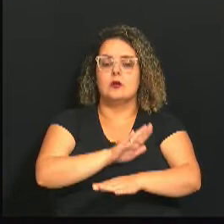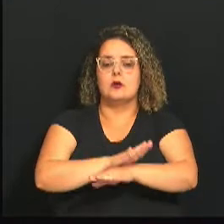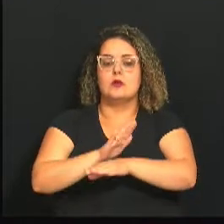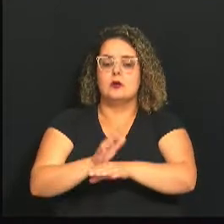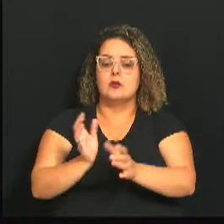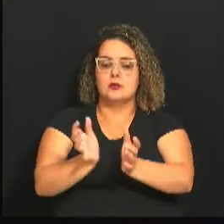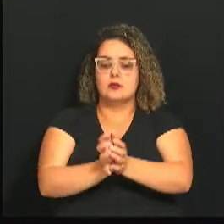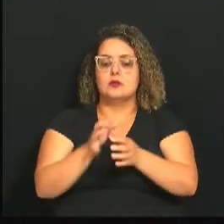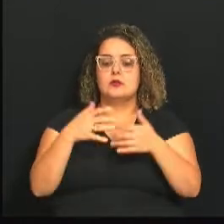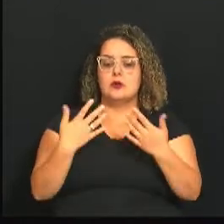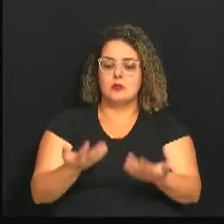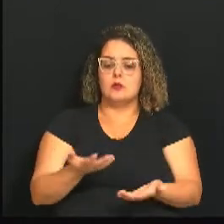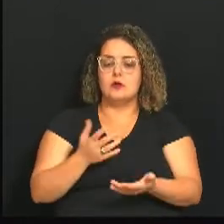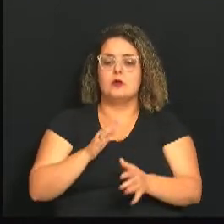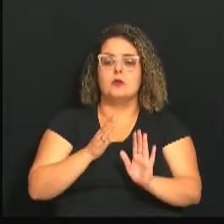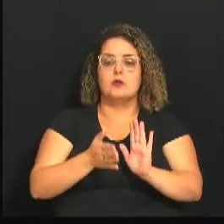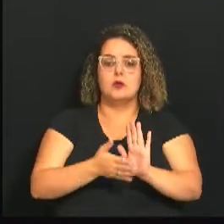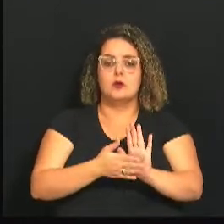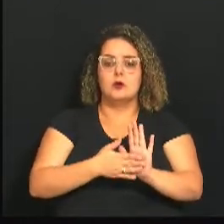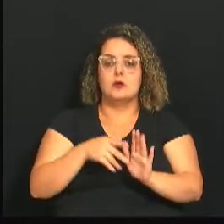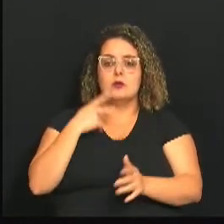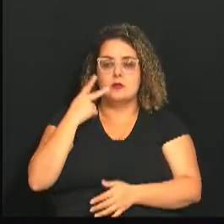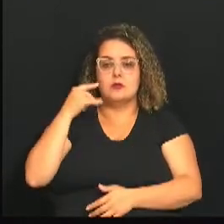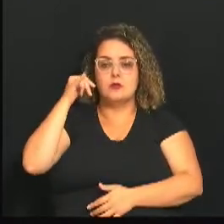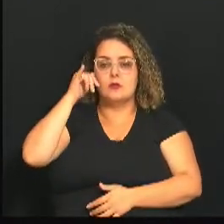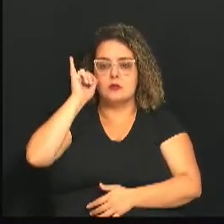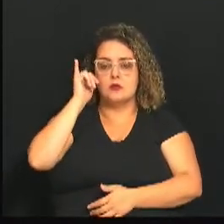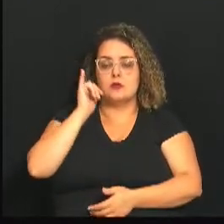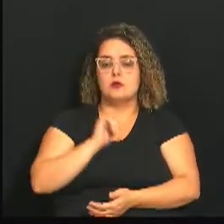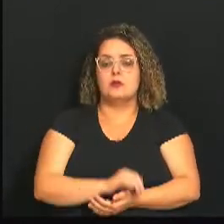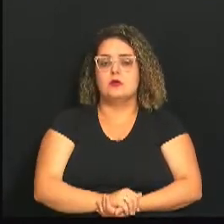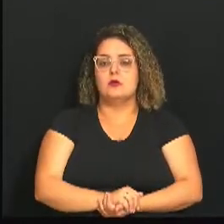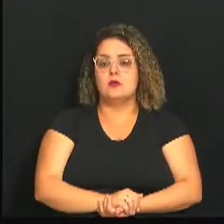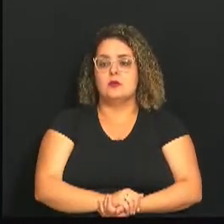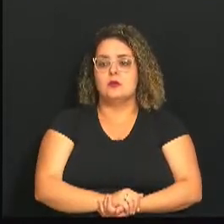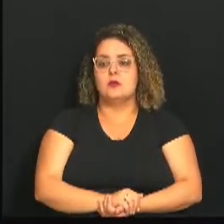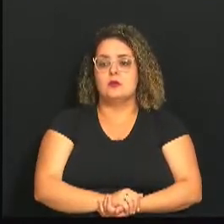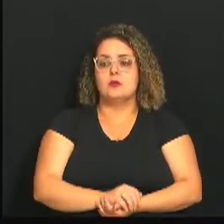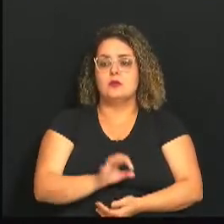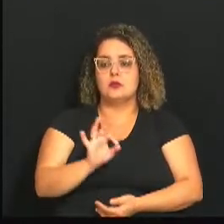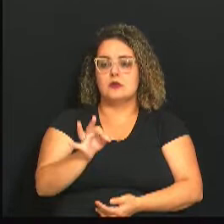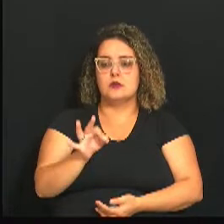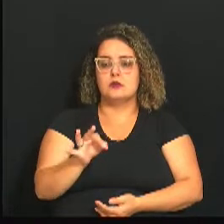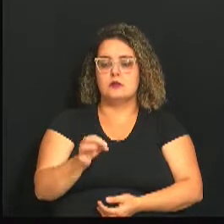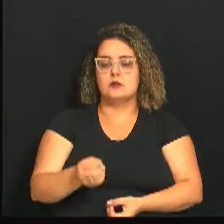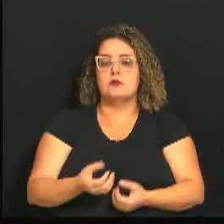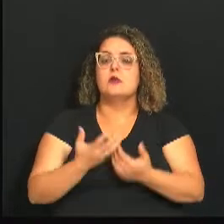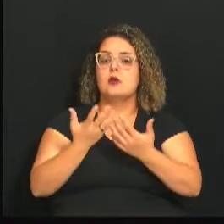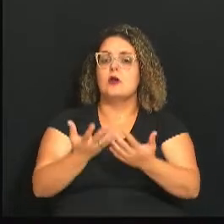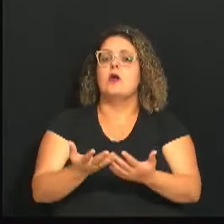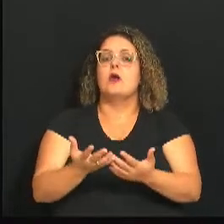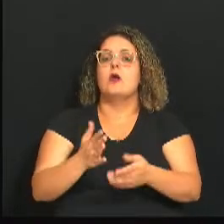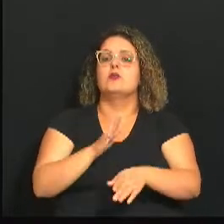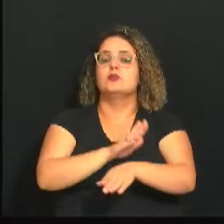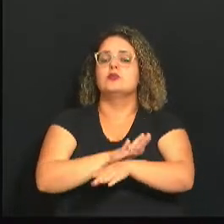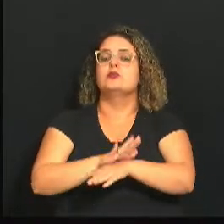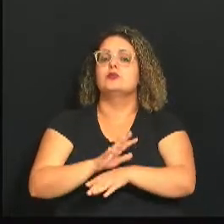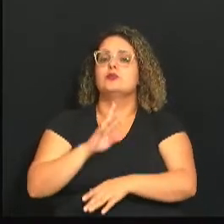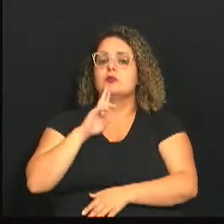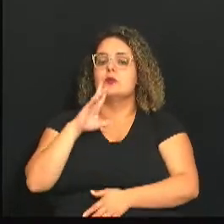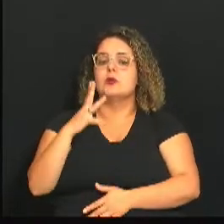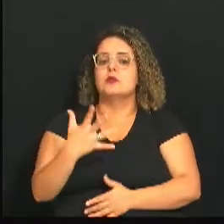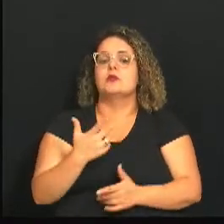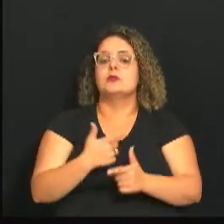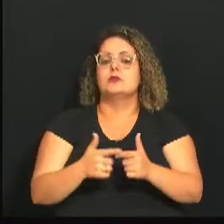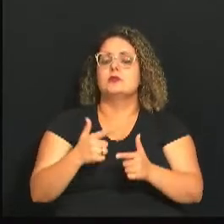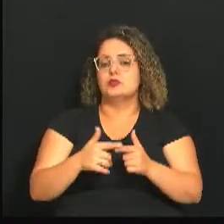comissão, proposta pelo vereador Paulo Búfalo, e certamente dará contribuições para a solução desse problema, e